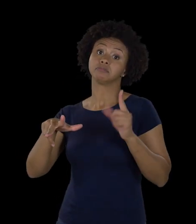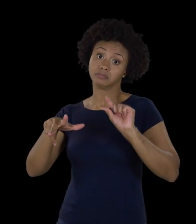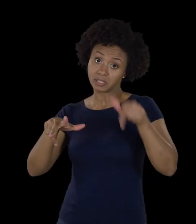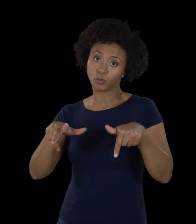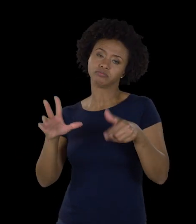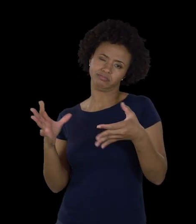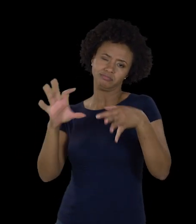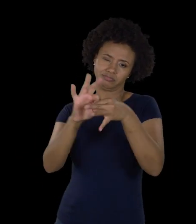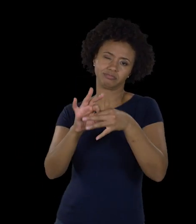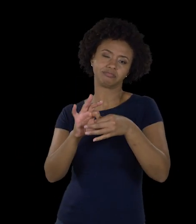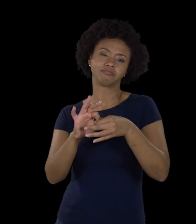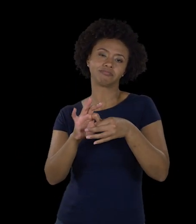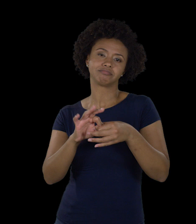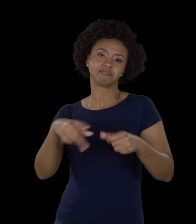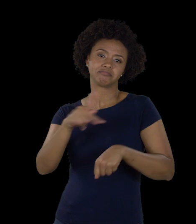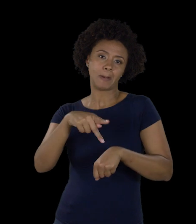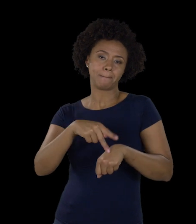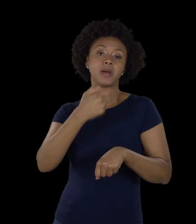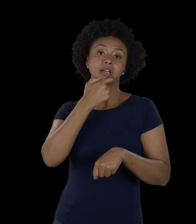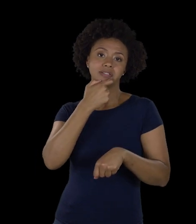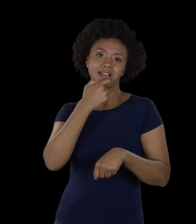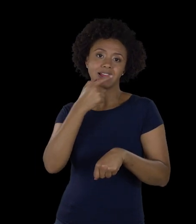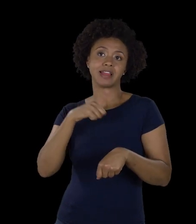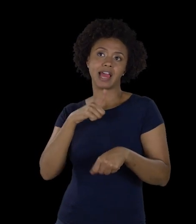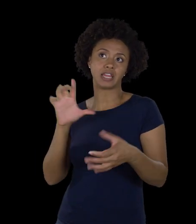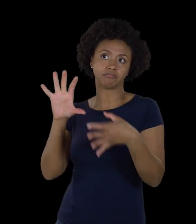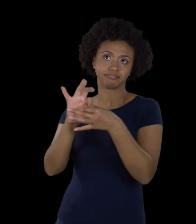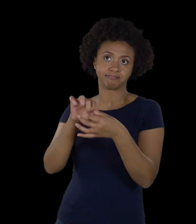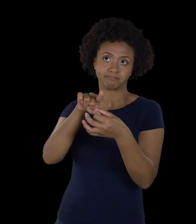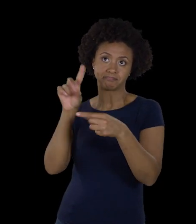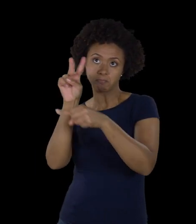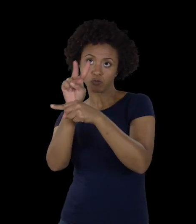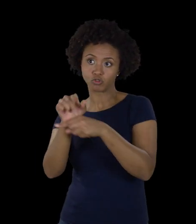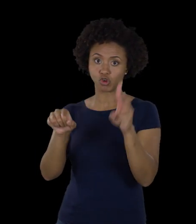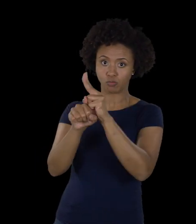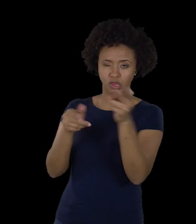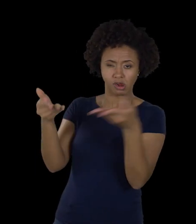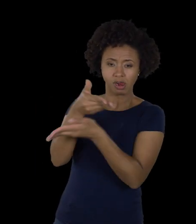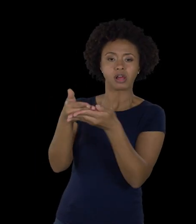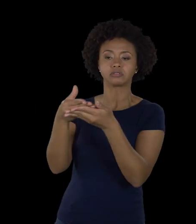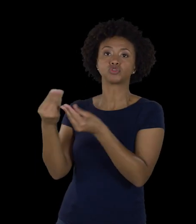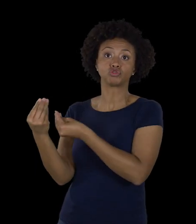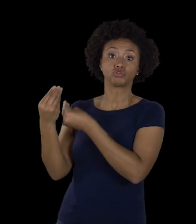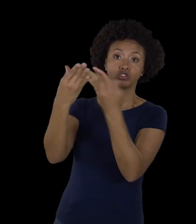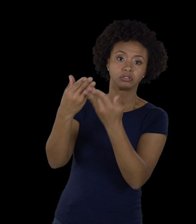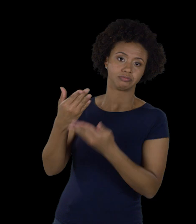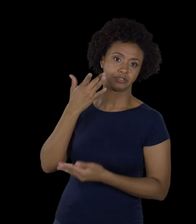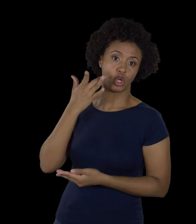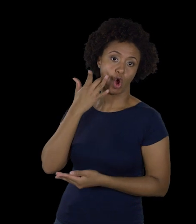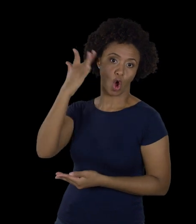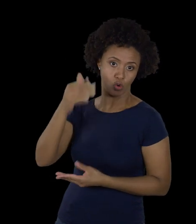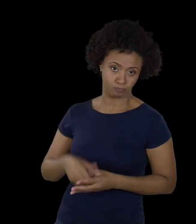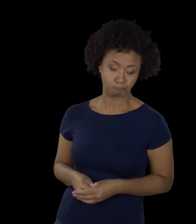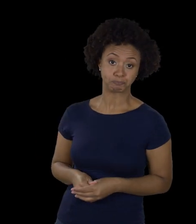com quem Portugal tinha uma dívida, inclusive em termos de proteção. Esse ouro, em terras inglesas, pode-se